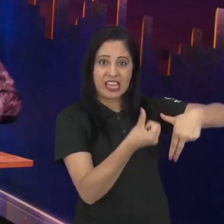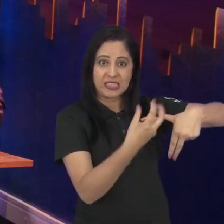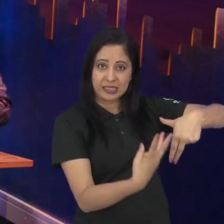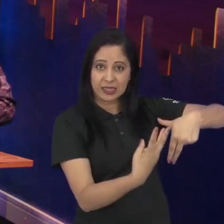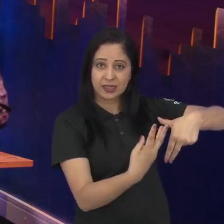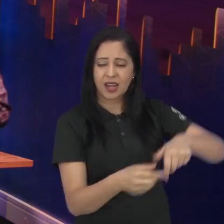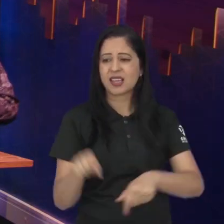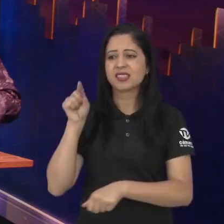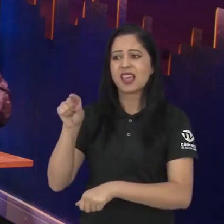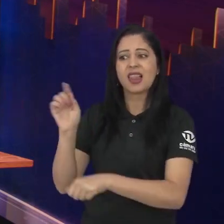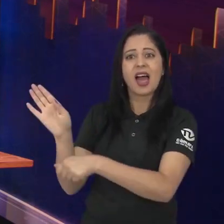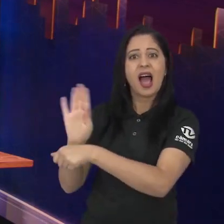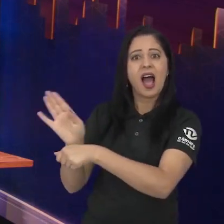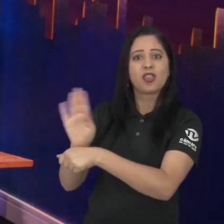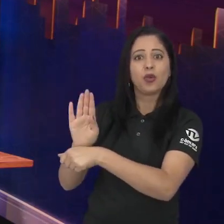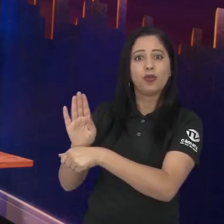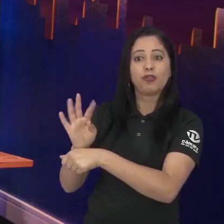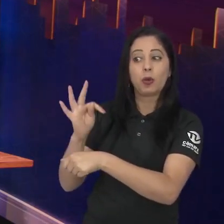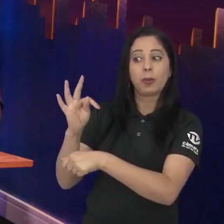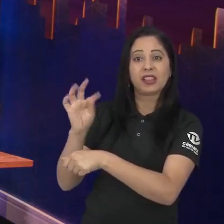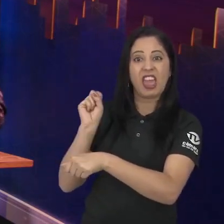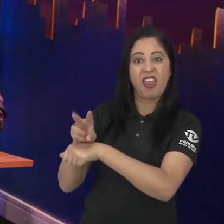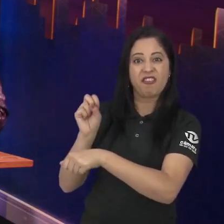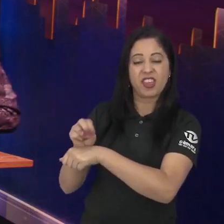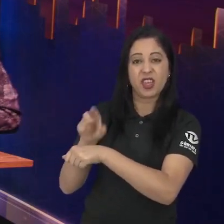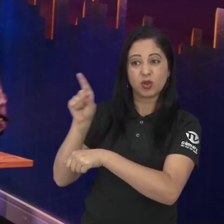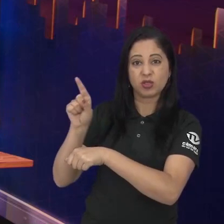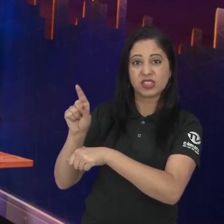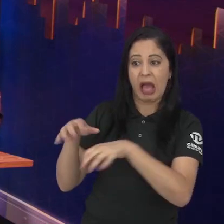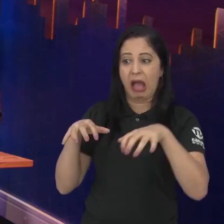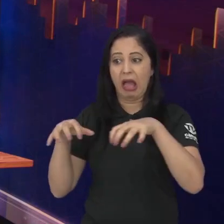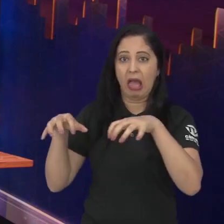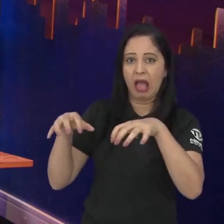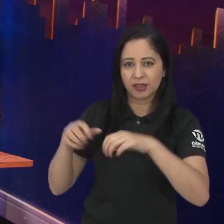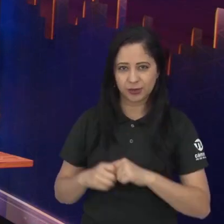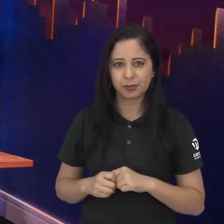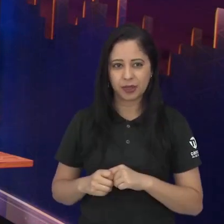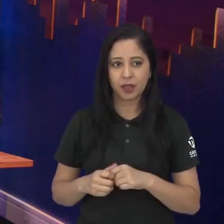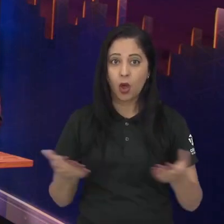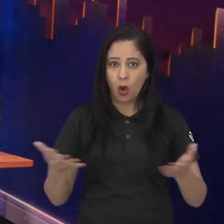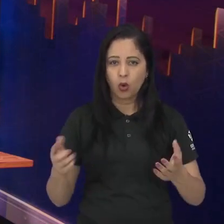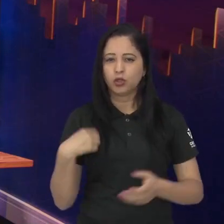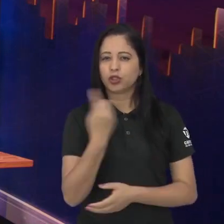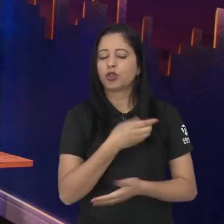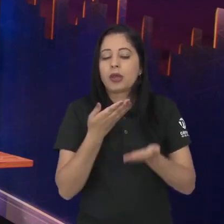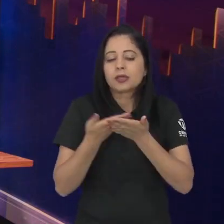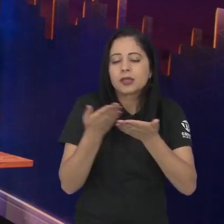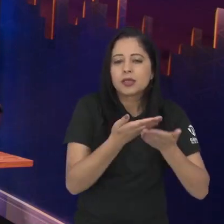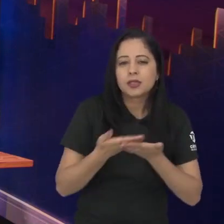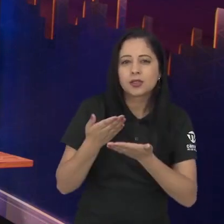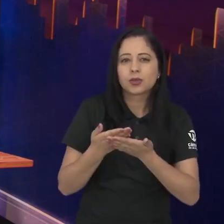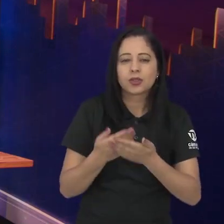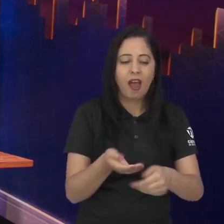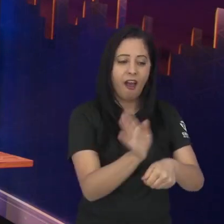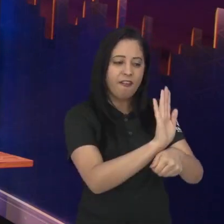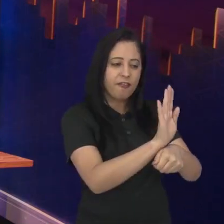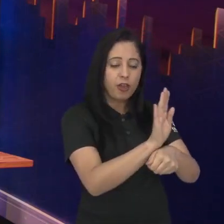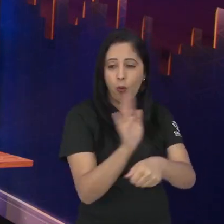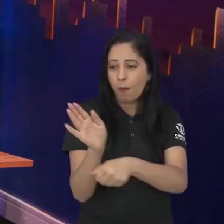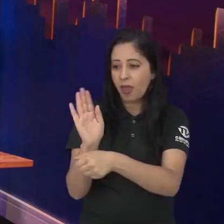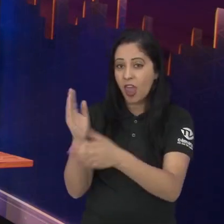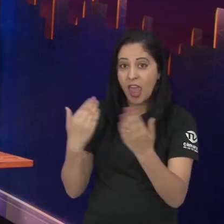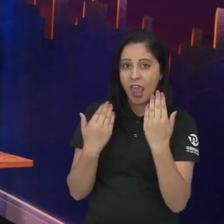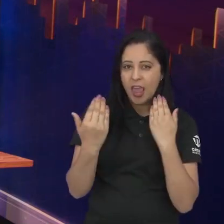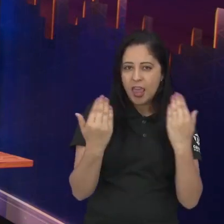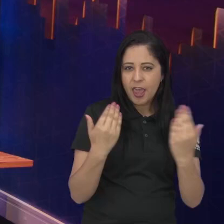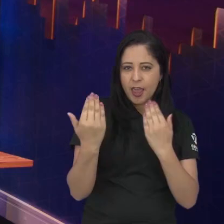O que será que aconteceu com o T-vírus de Resident Evil? Exatamente, a gente vai estudar um pouquinho então de obras da ficção e quais